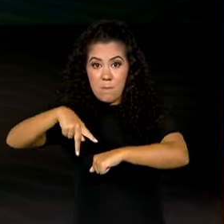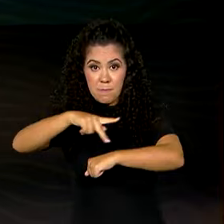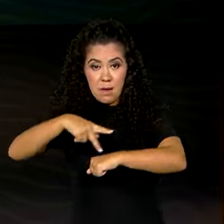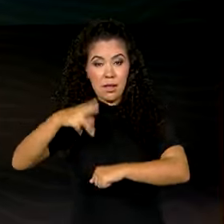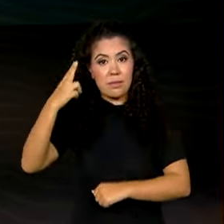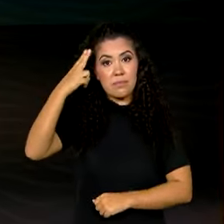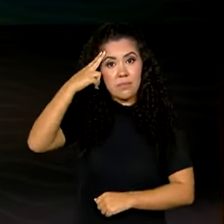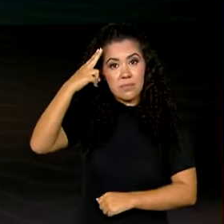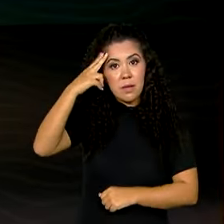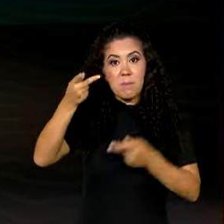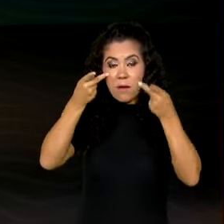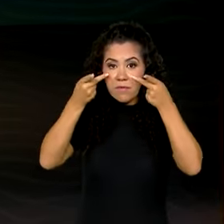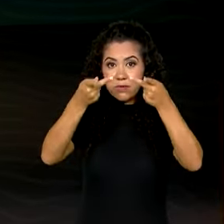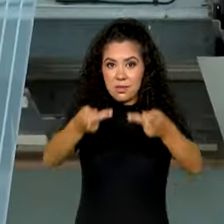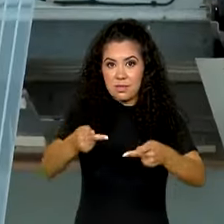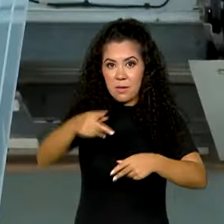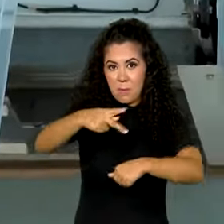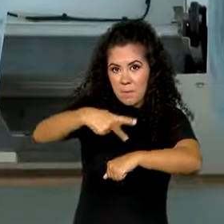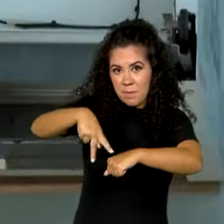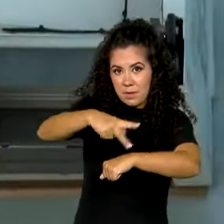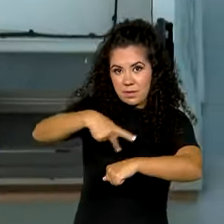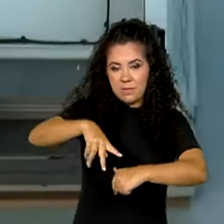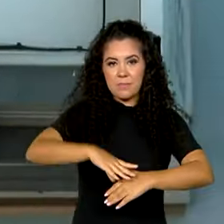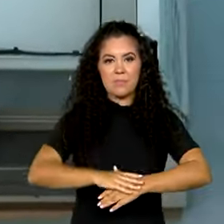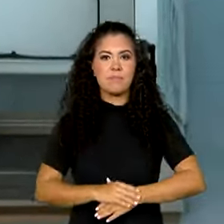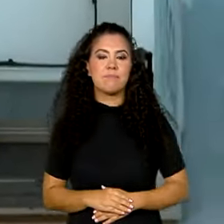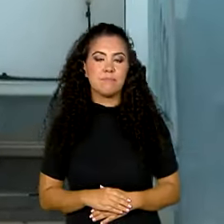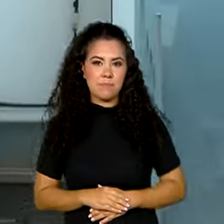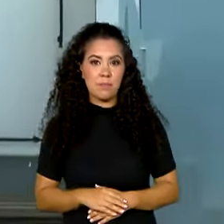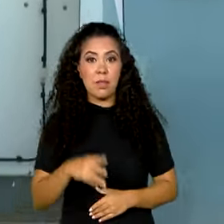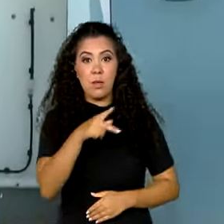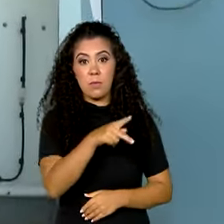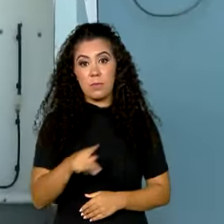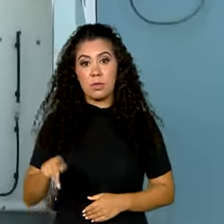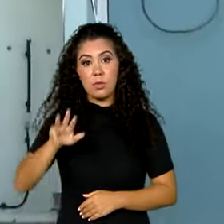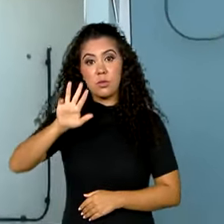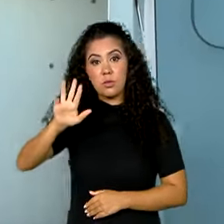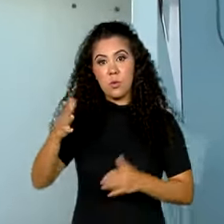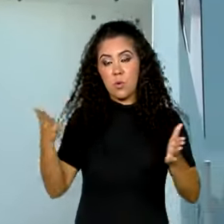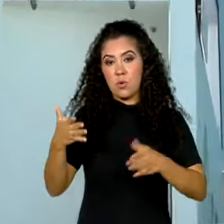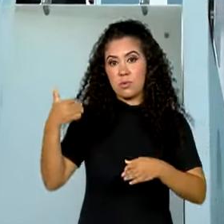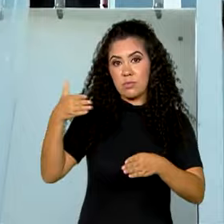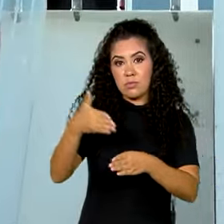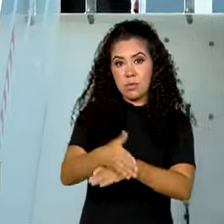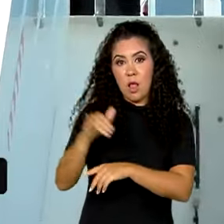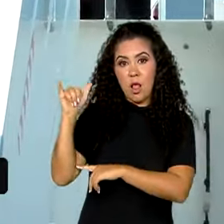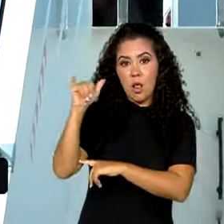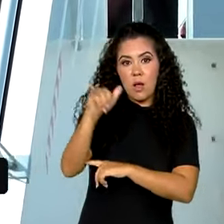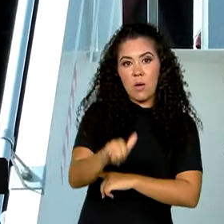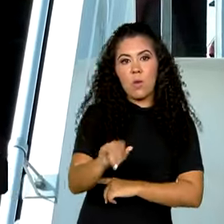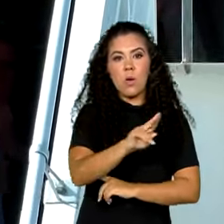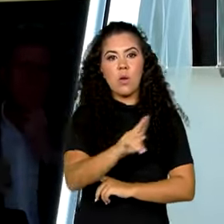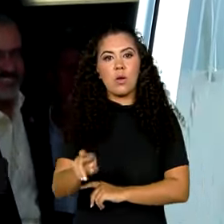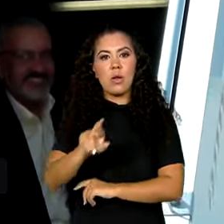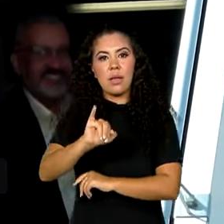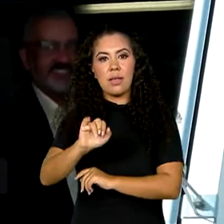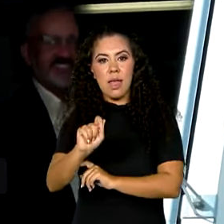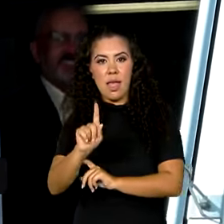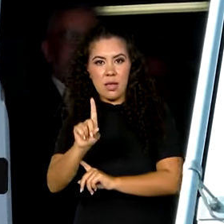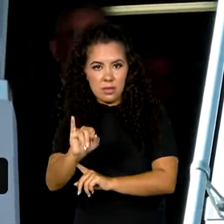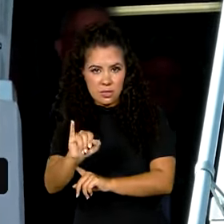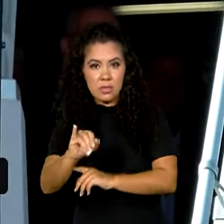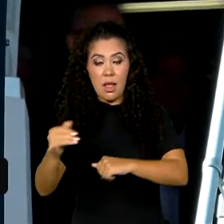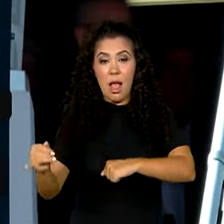uma visita de Estado. O presidente Lula desembarcou no aeroporto Rei Khalid, em Riad, a